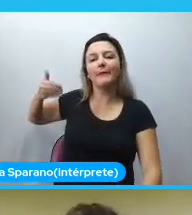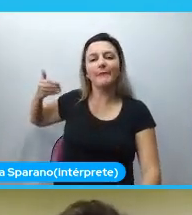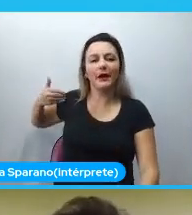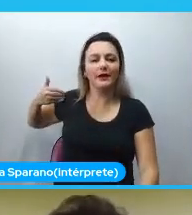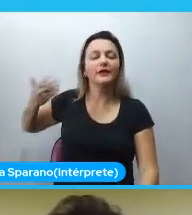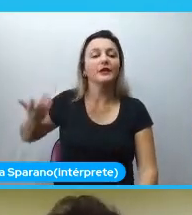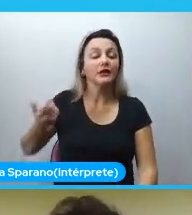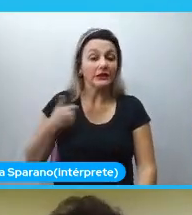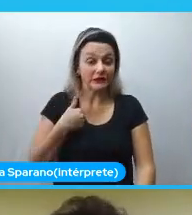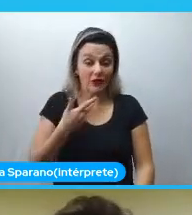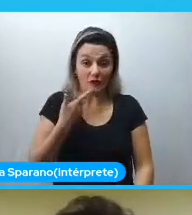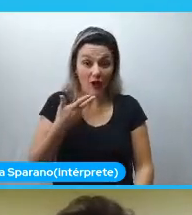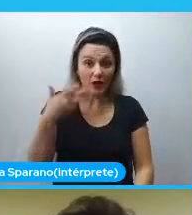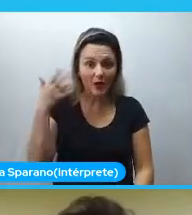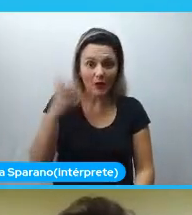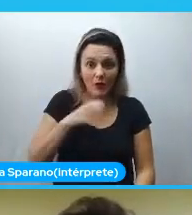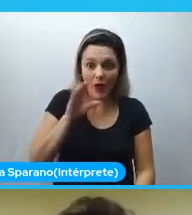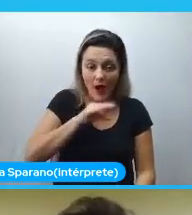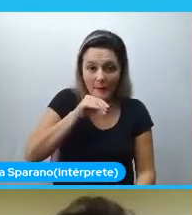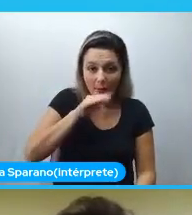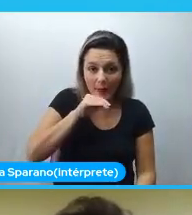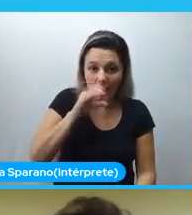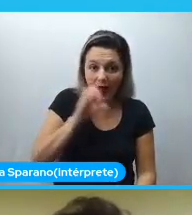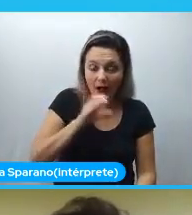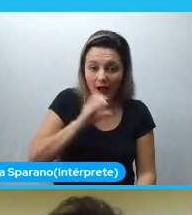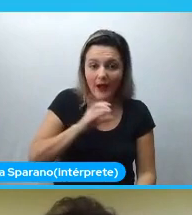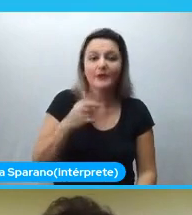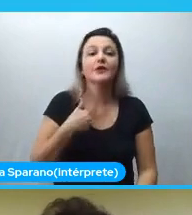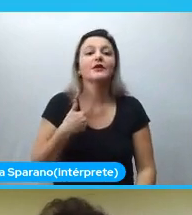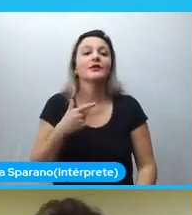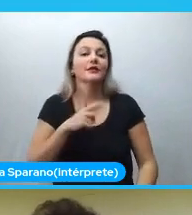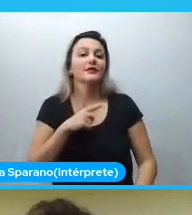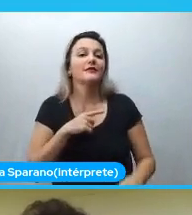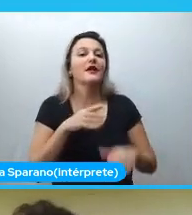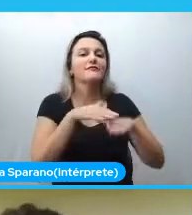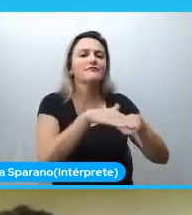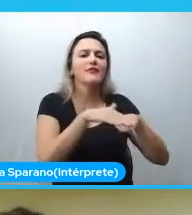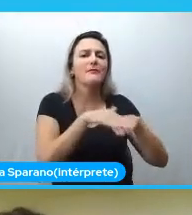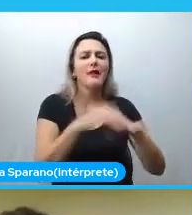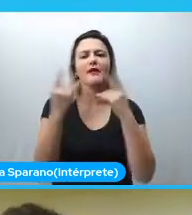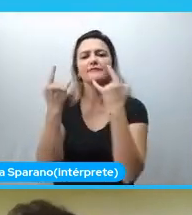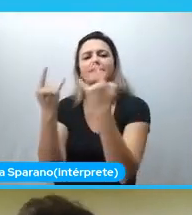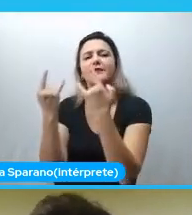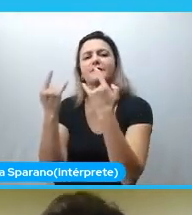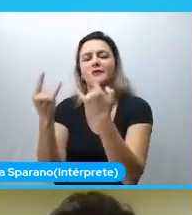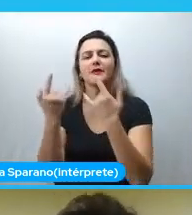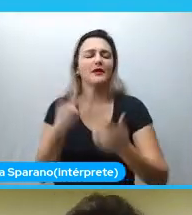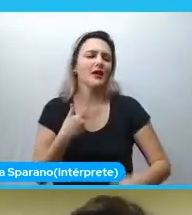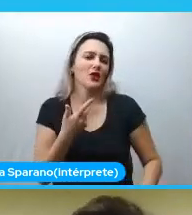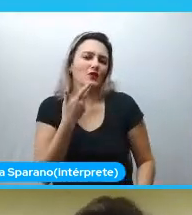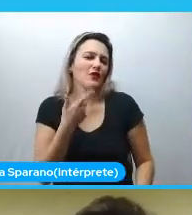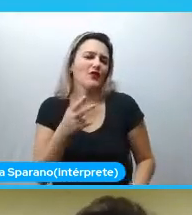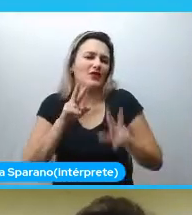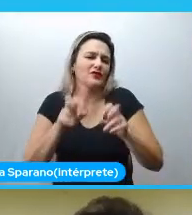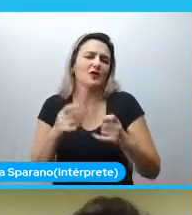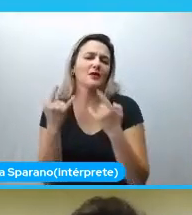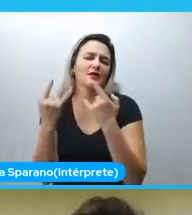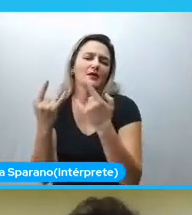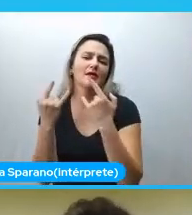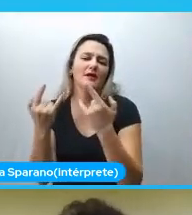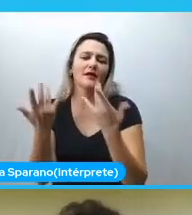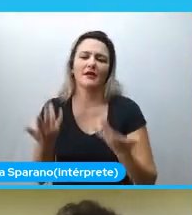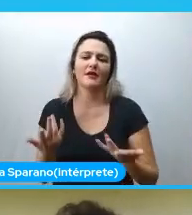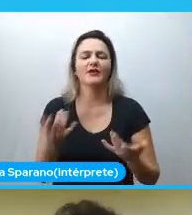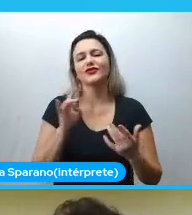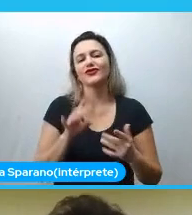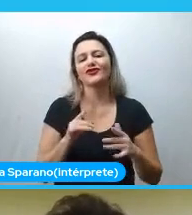falei rápido. Só um outro assunto, o nome da palestra é do Funk ao Punk, só que eu não vou, praticamente não vou falar de punk. Eu não vou falar na real, vai ser só